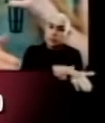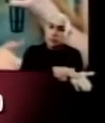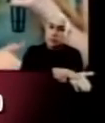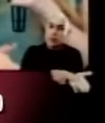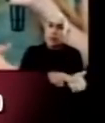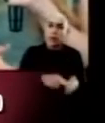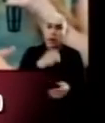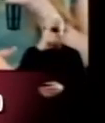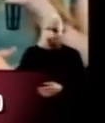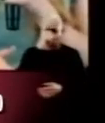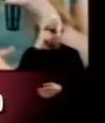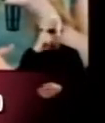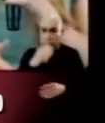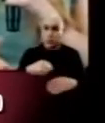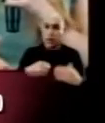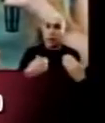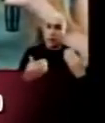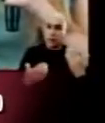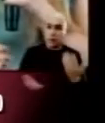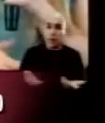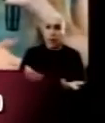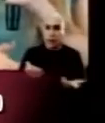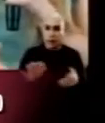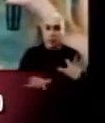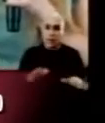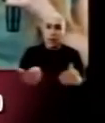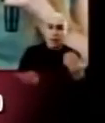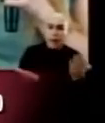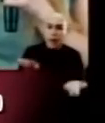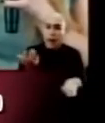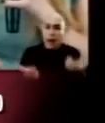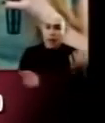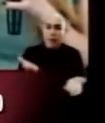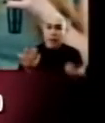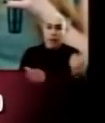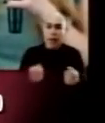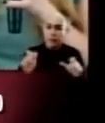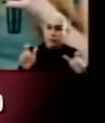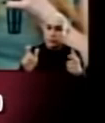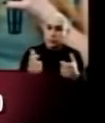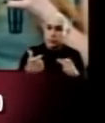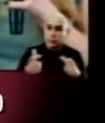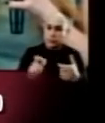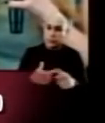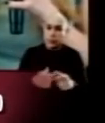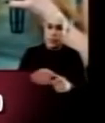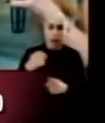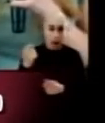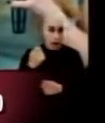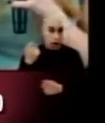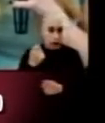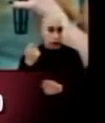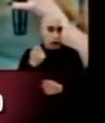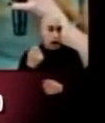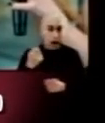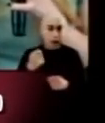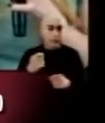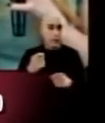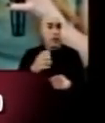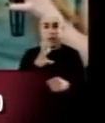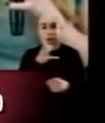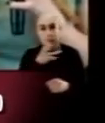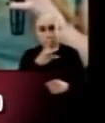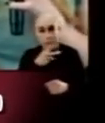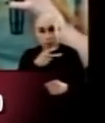onda. Quando cai o caso leve, quando os casos leves caem, os casos graves vão se cair mais para frente,